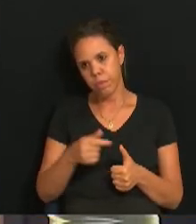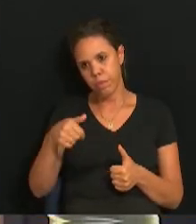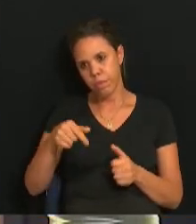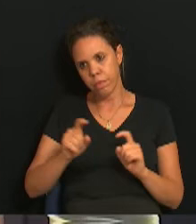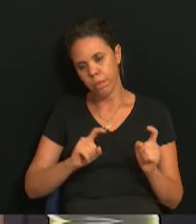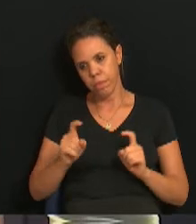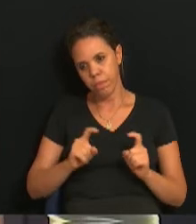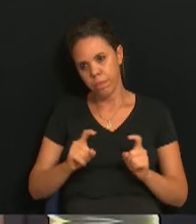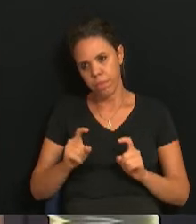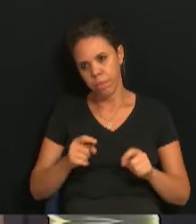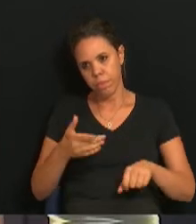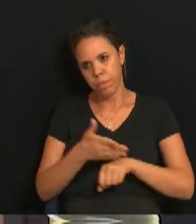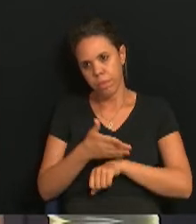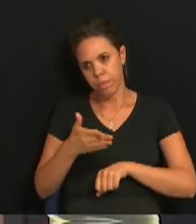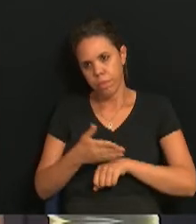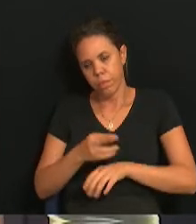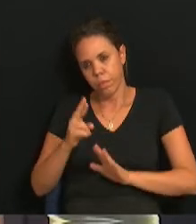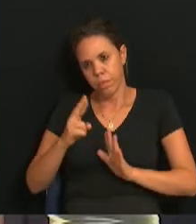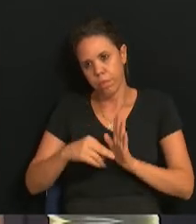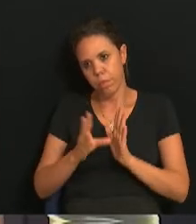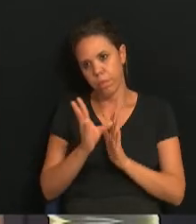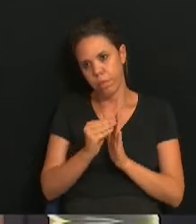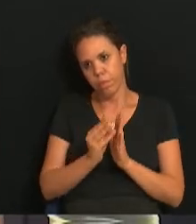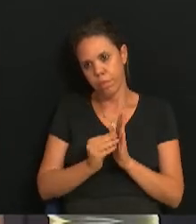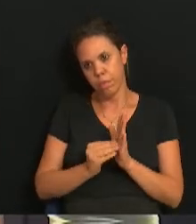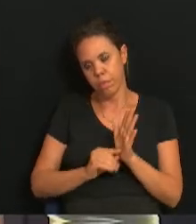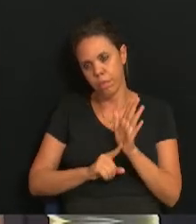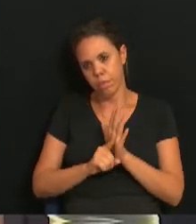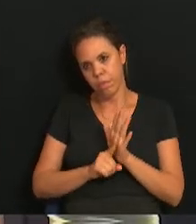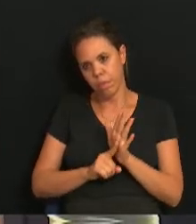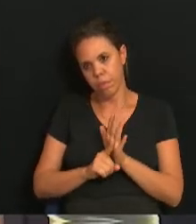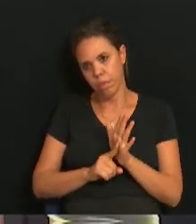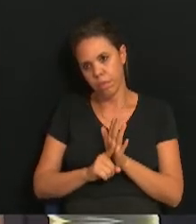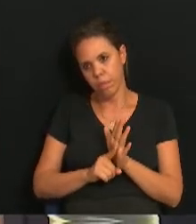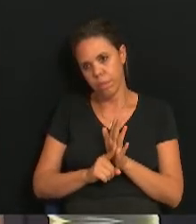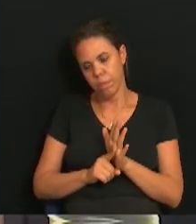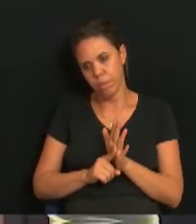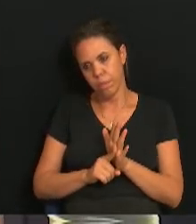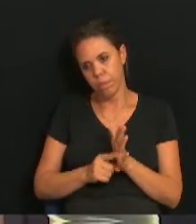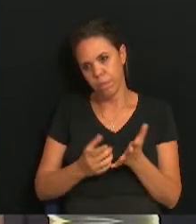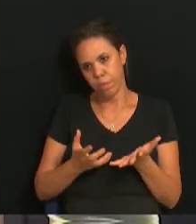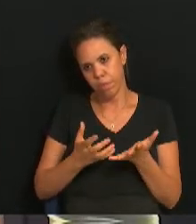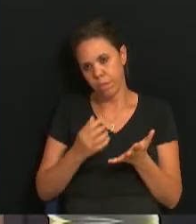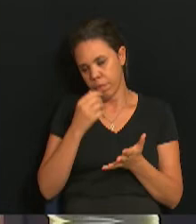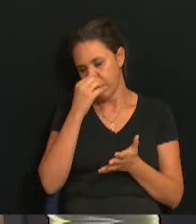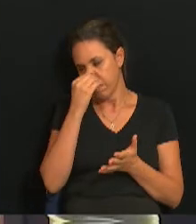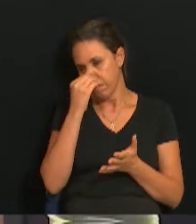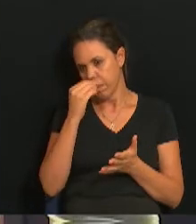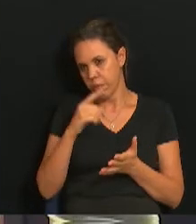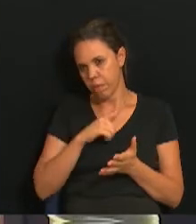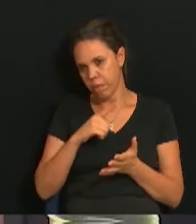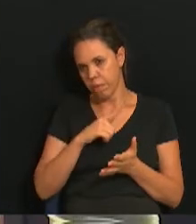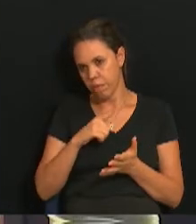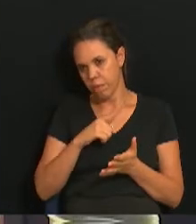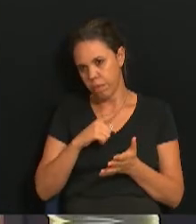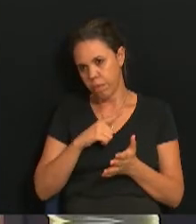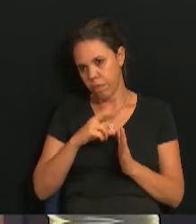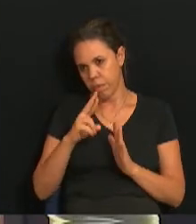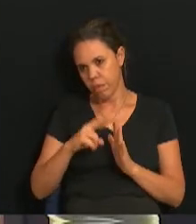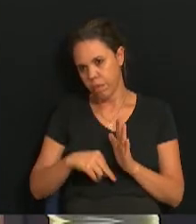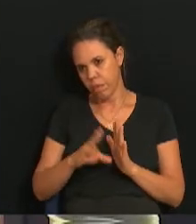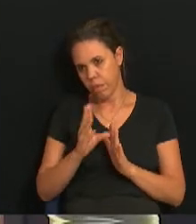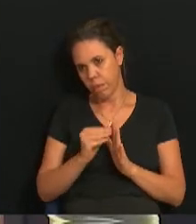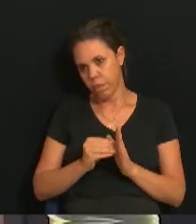vai fazer parte de um relatório final dessa comissão de estudos, e nós queremos que seja um relatório